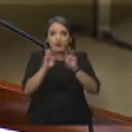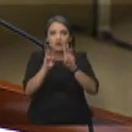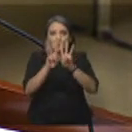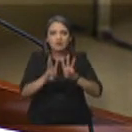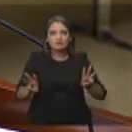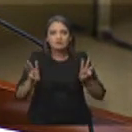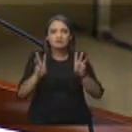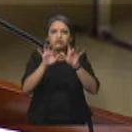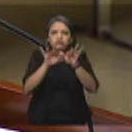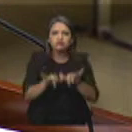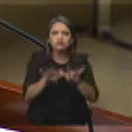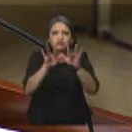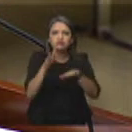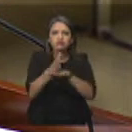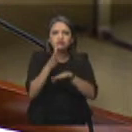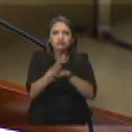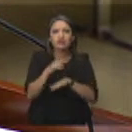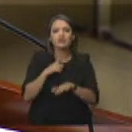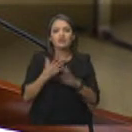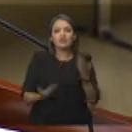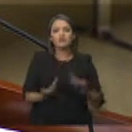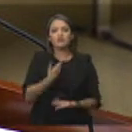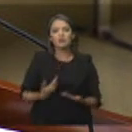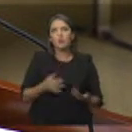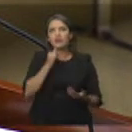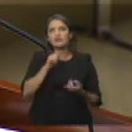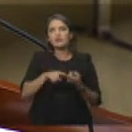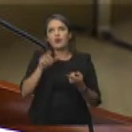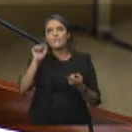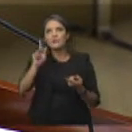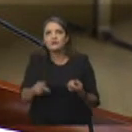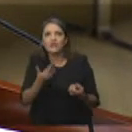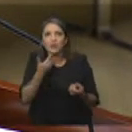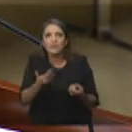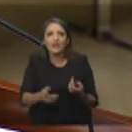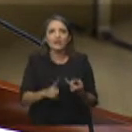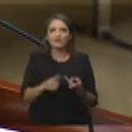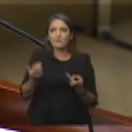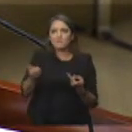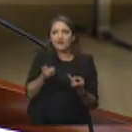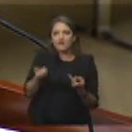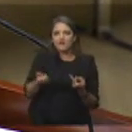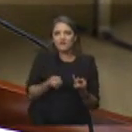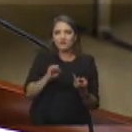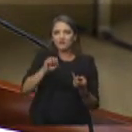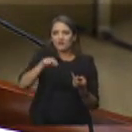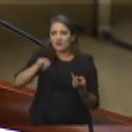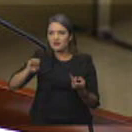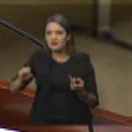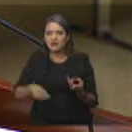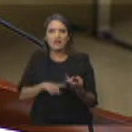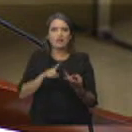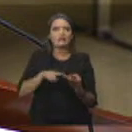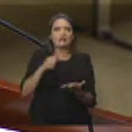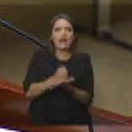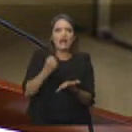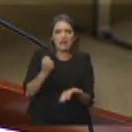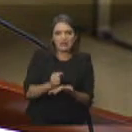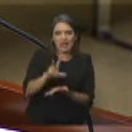de serviços públicos, como a solicitação de aposentadoria, de benefícios sociais, de carteira de trabalho